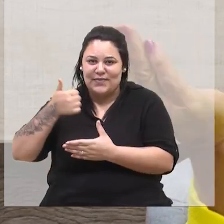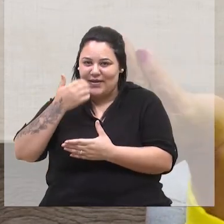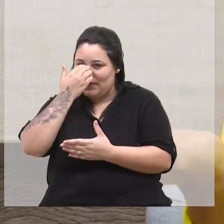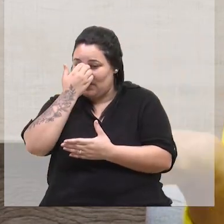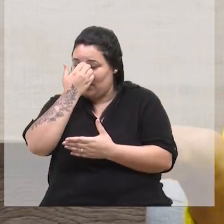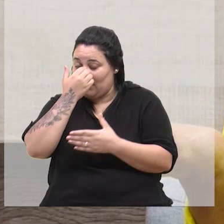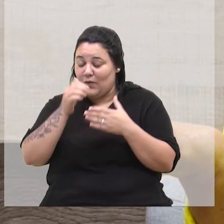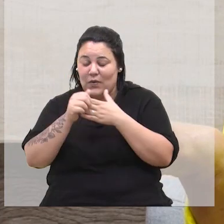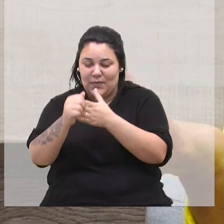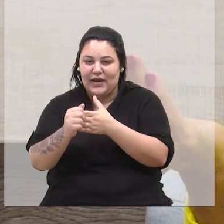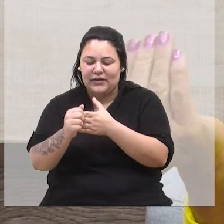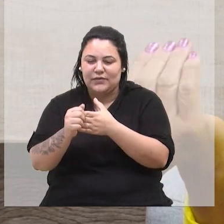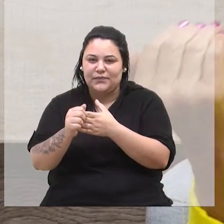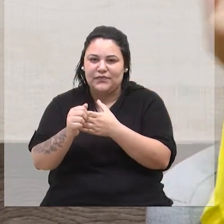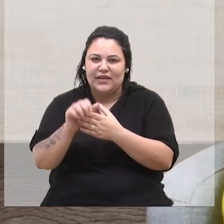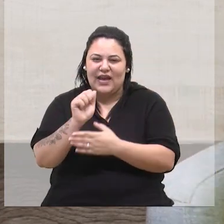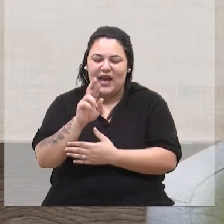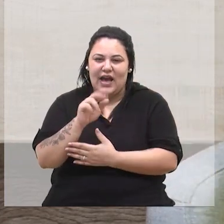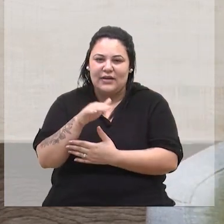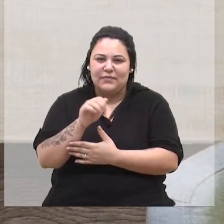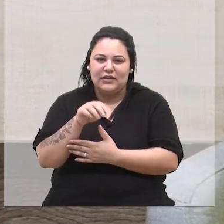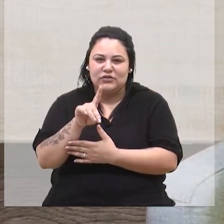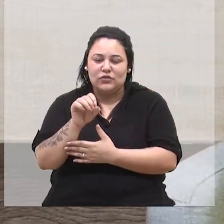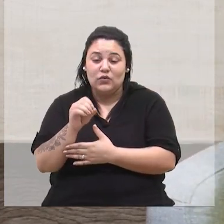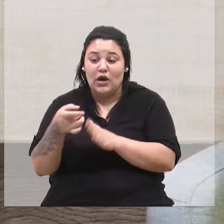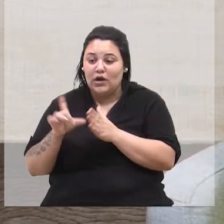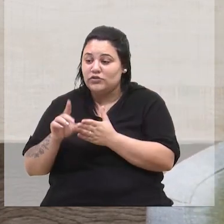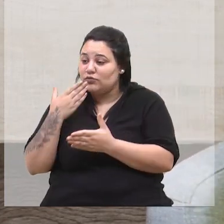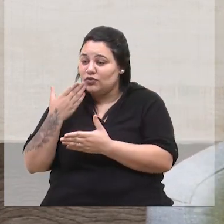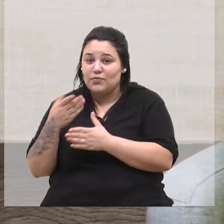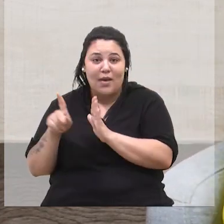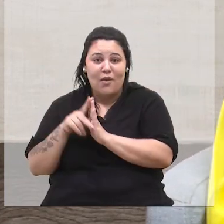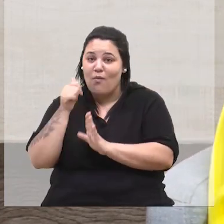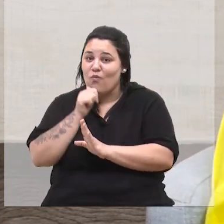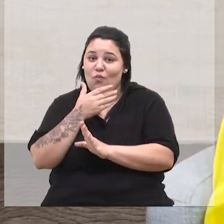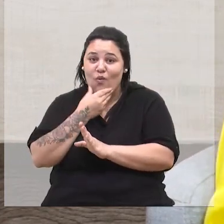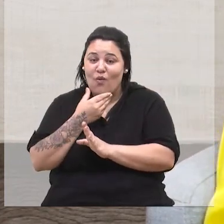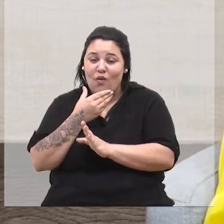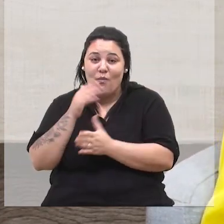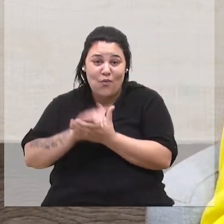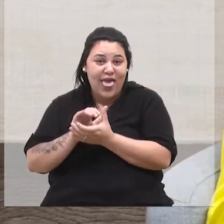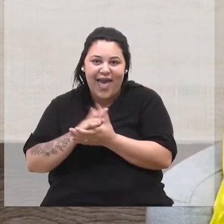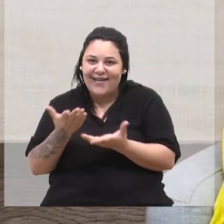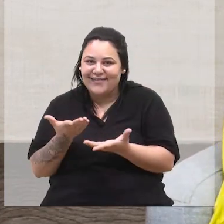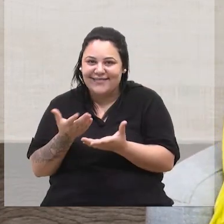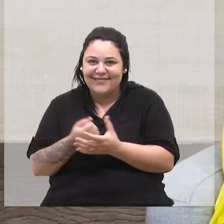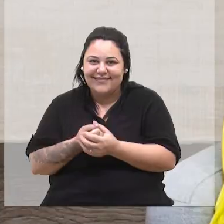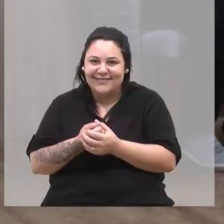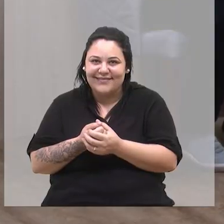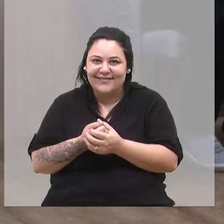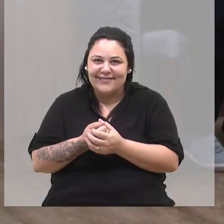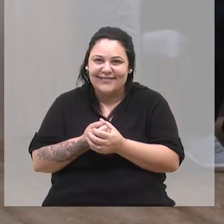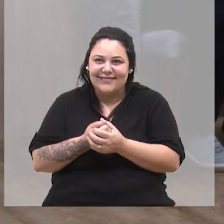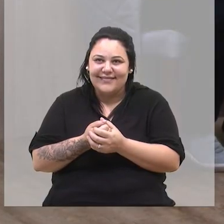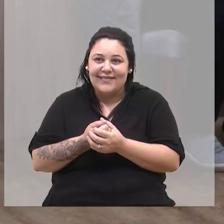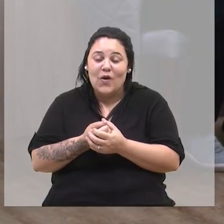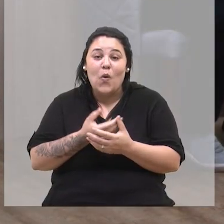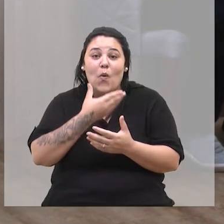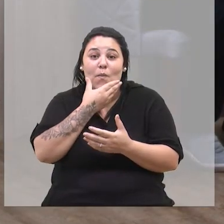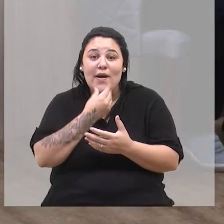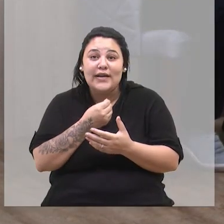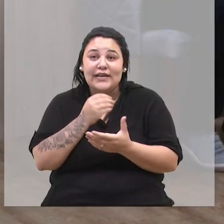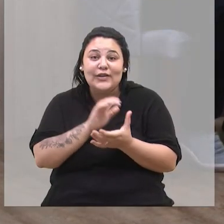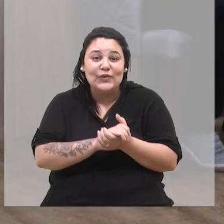Armando Biasus antes de consultar a própria Esther. O Armando Biasus, o marido precisou dar um